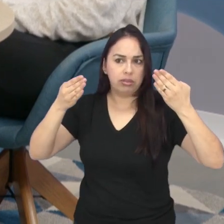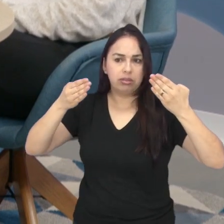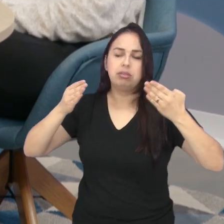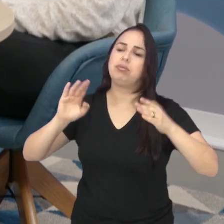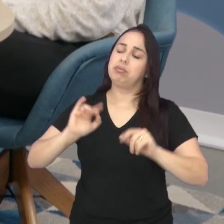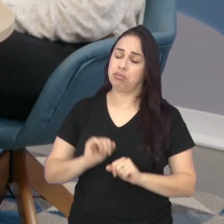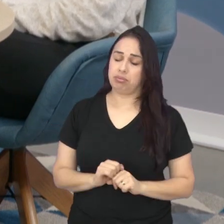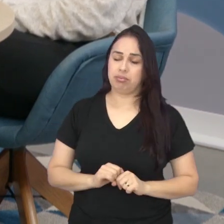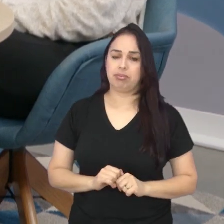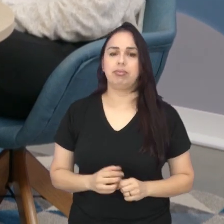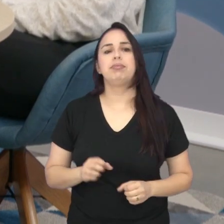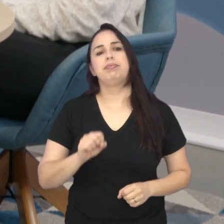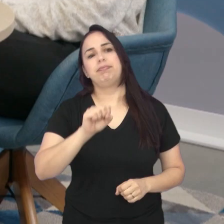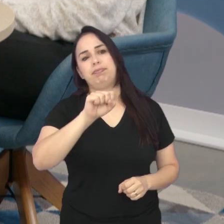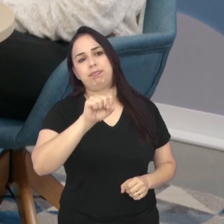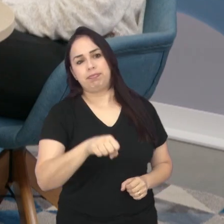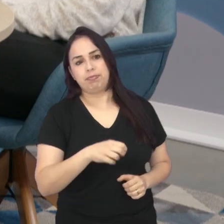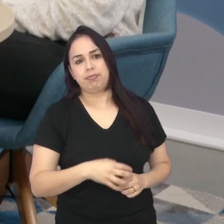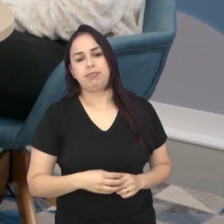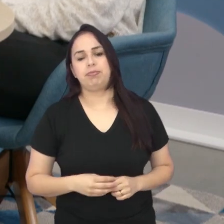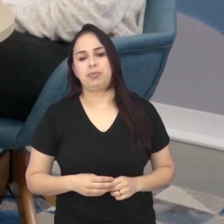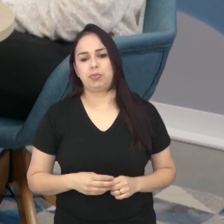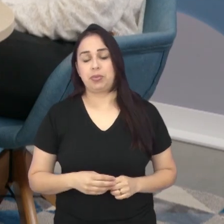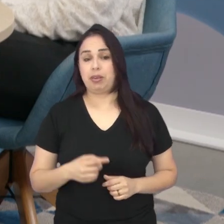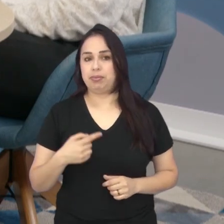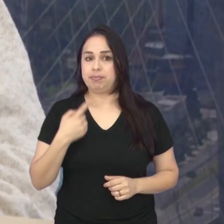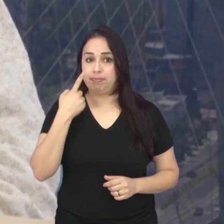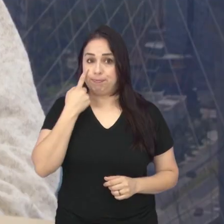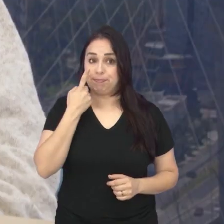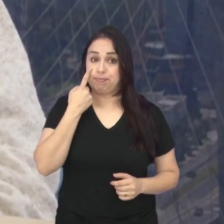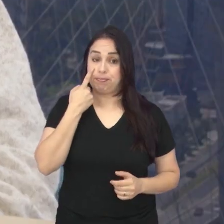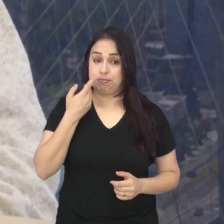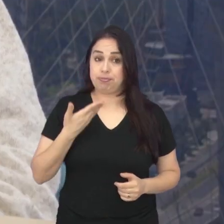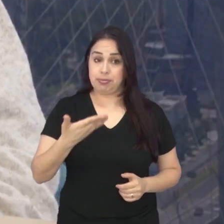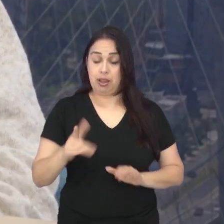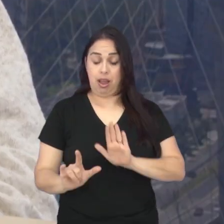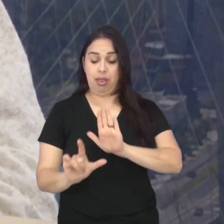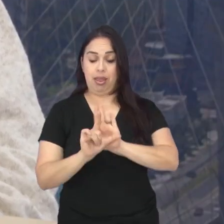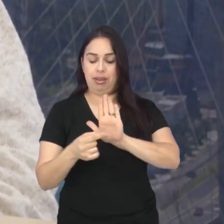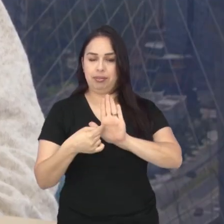né? Digamos assim. Sim, veja,